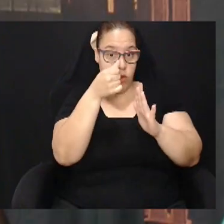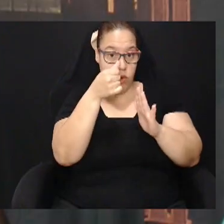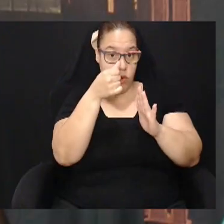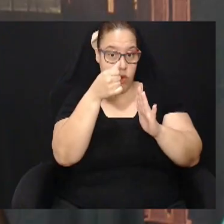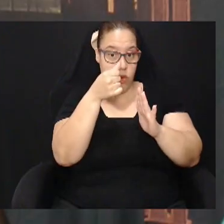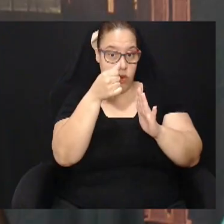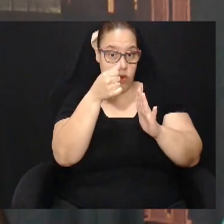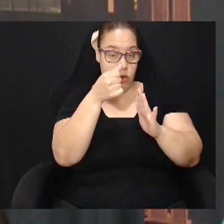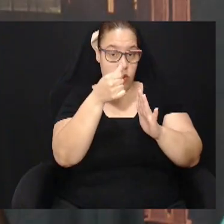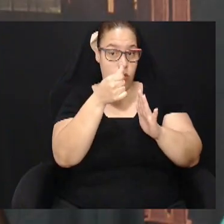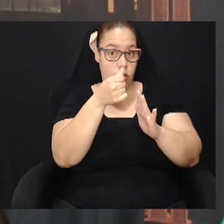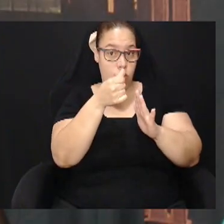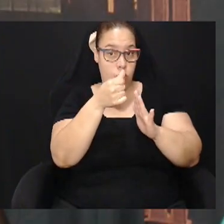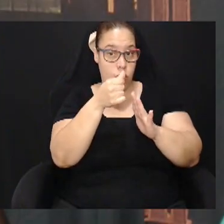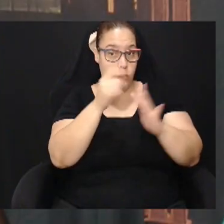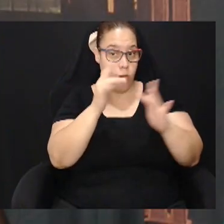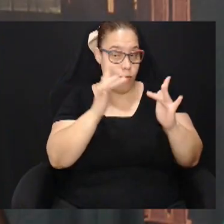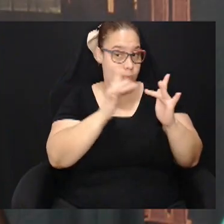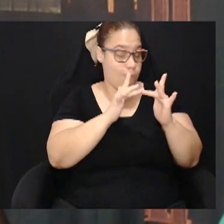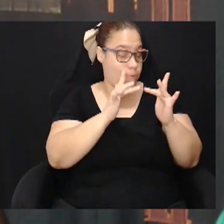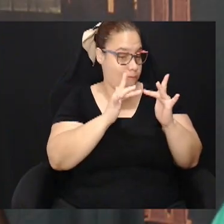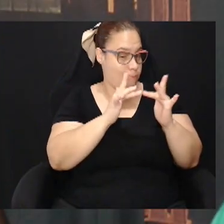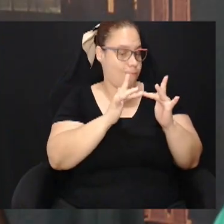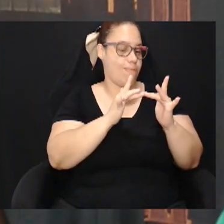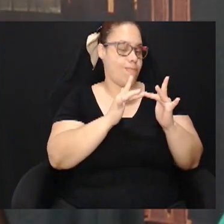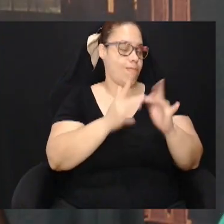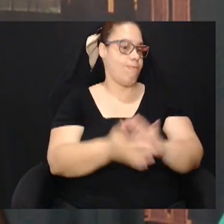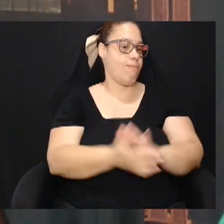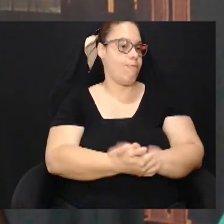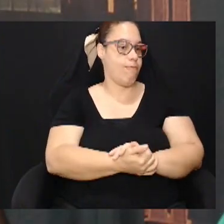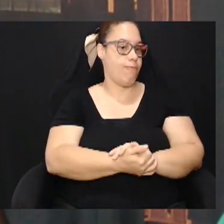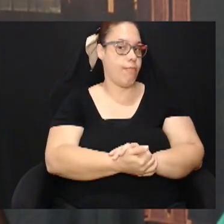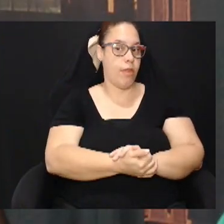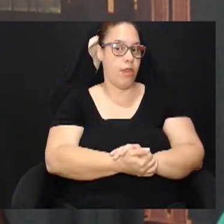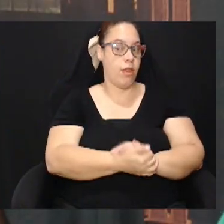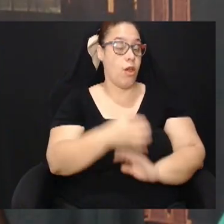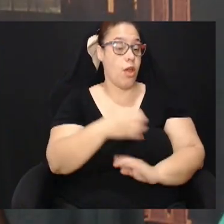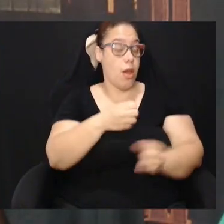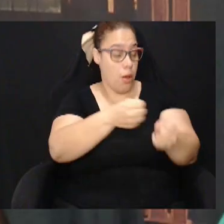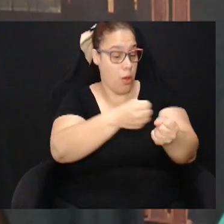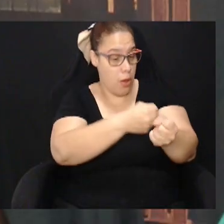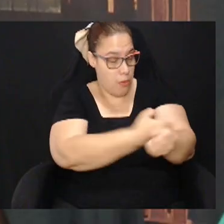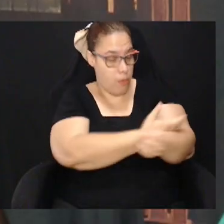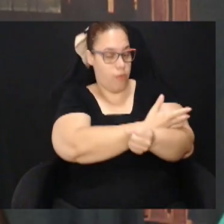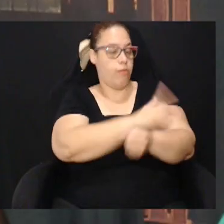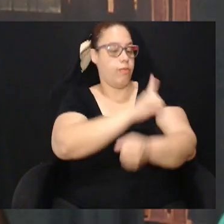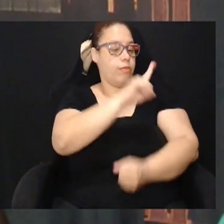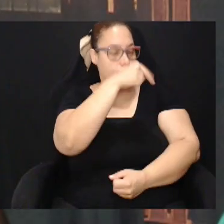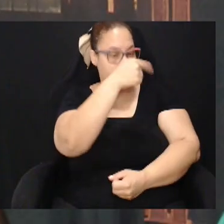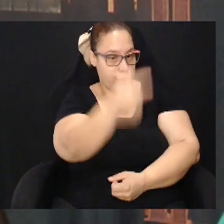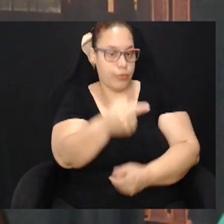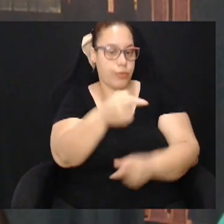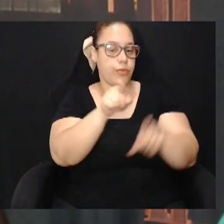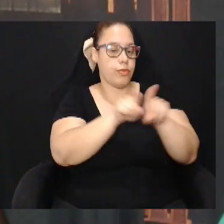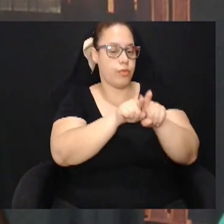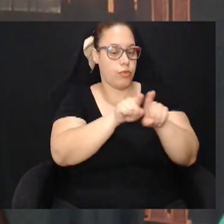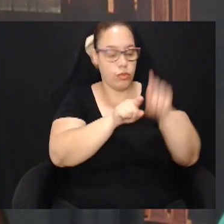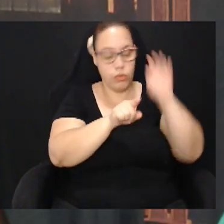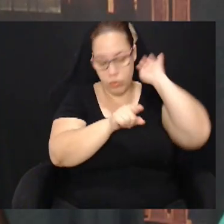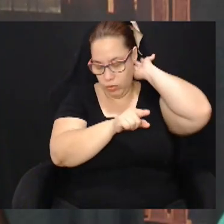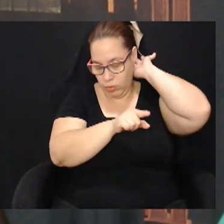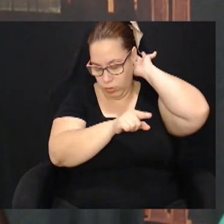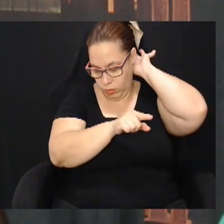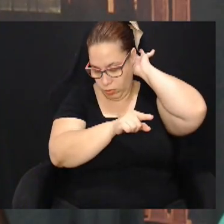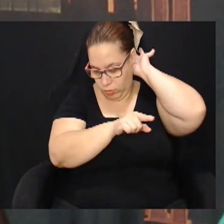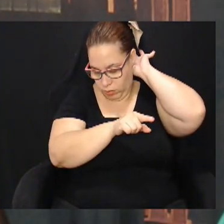primeira liga em relação a essa emoção. E além disso, a gente tem um outro sistema dentro